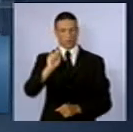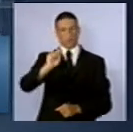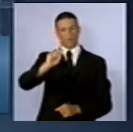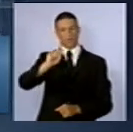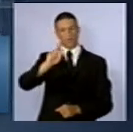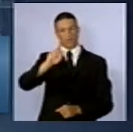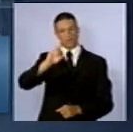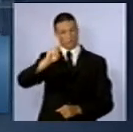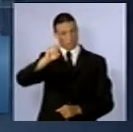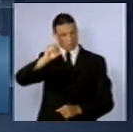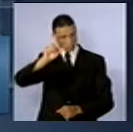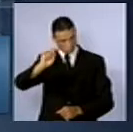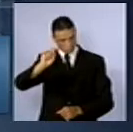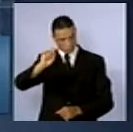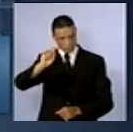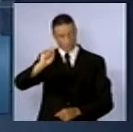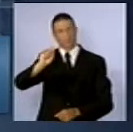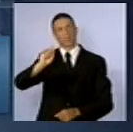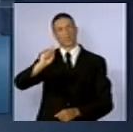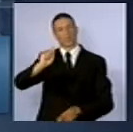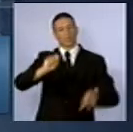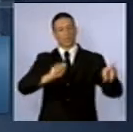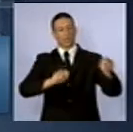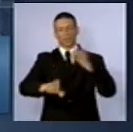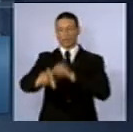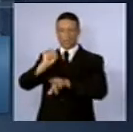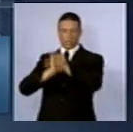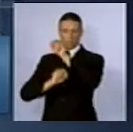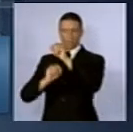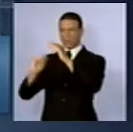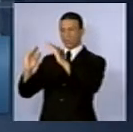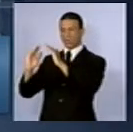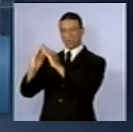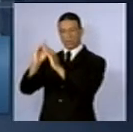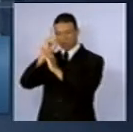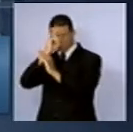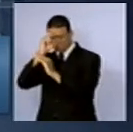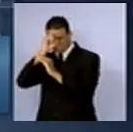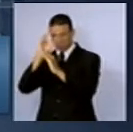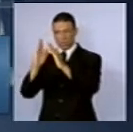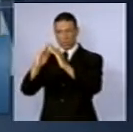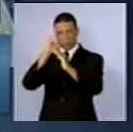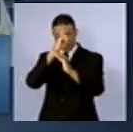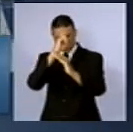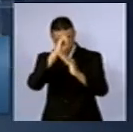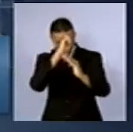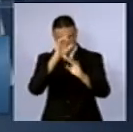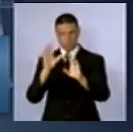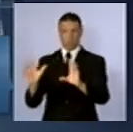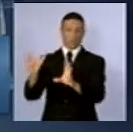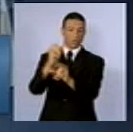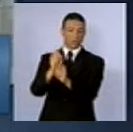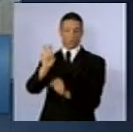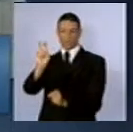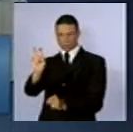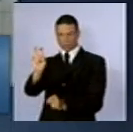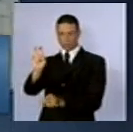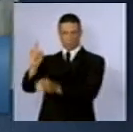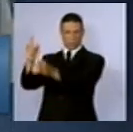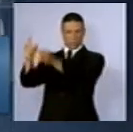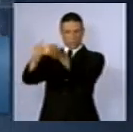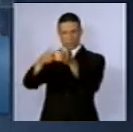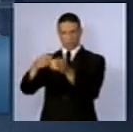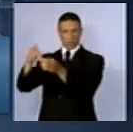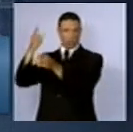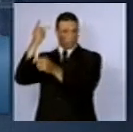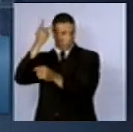em cinco ã cinco hospitais da cidade de São Paulo e três cidades e em três